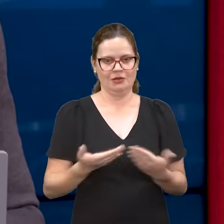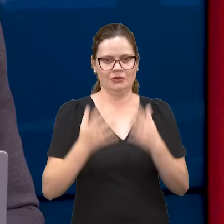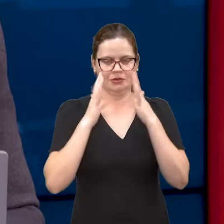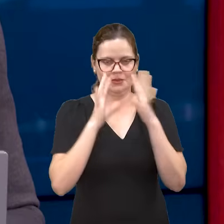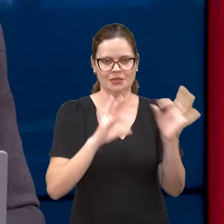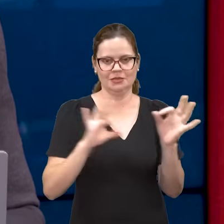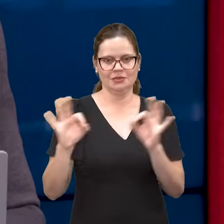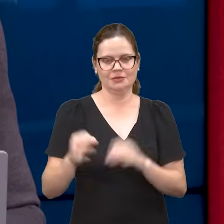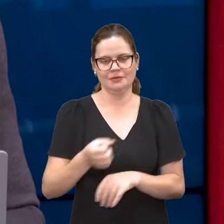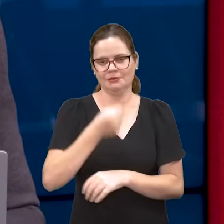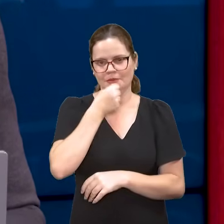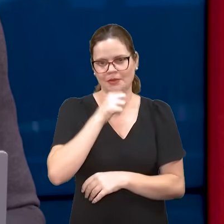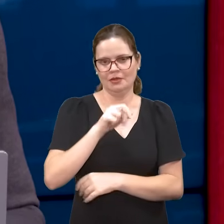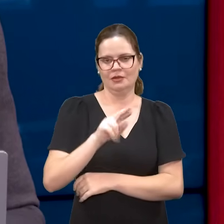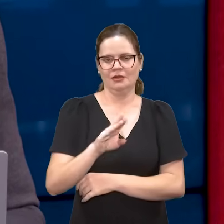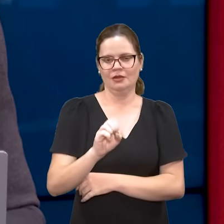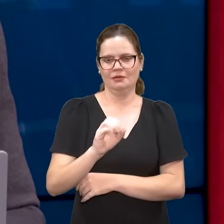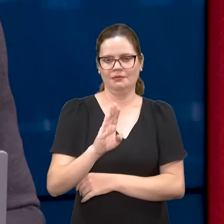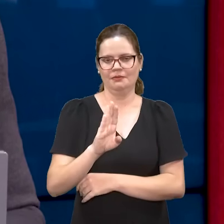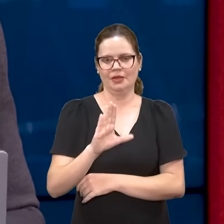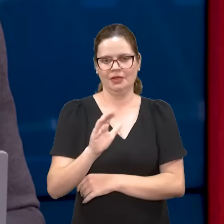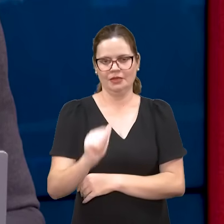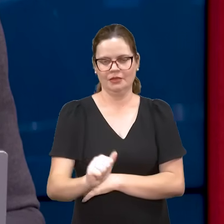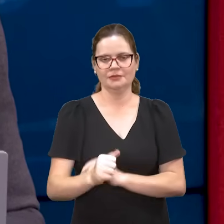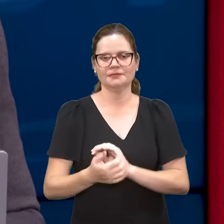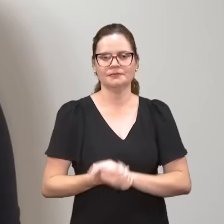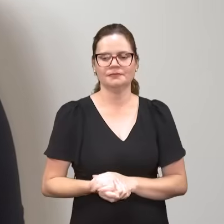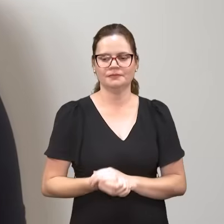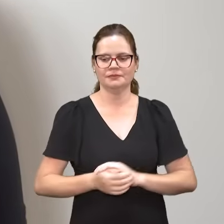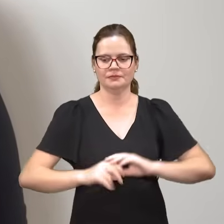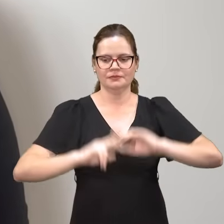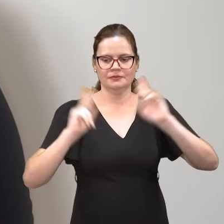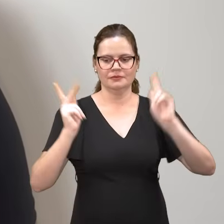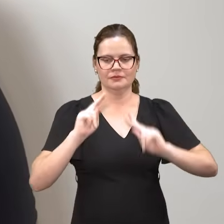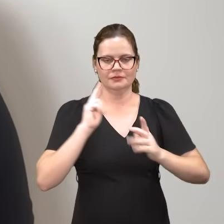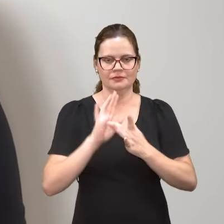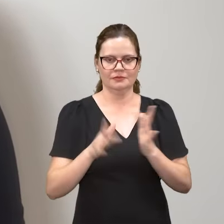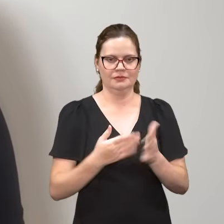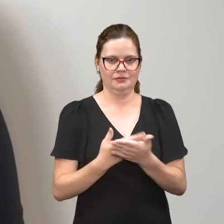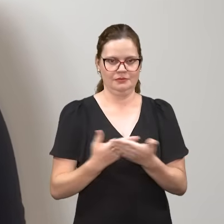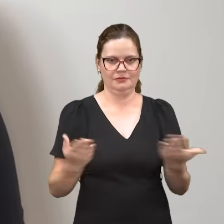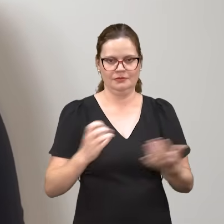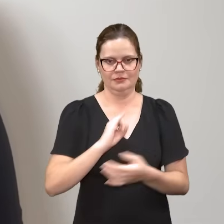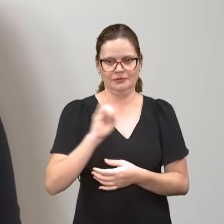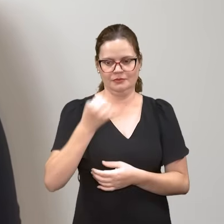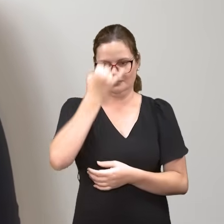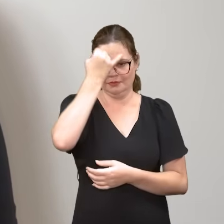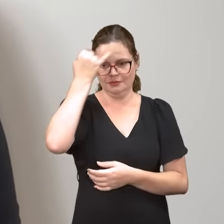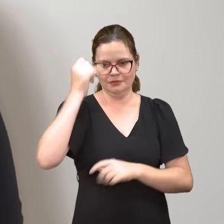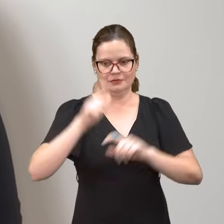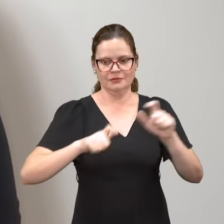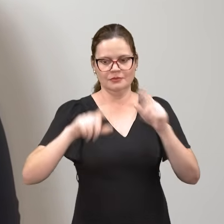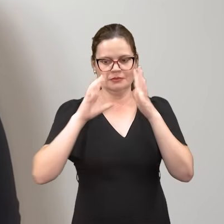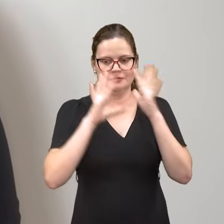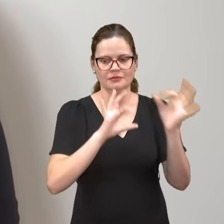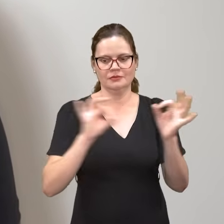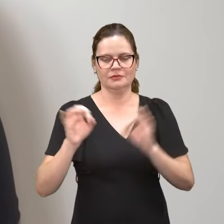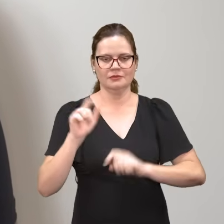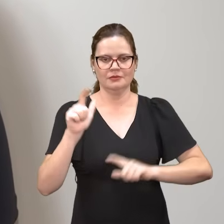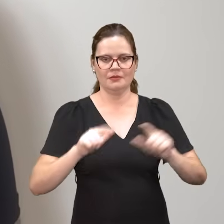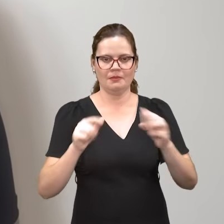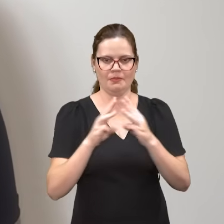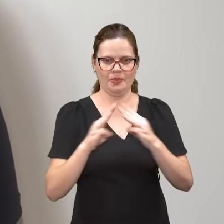da correspondente Rebeca Ribeiro. Rebeca. A paz do Senhor Jesus Jorge e todos que nos acompanham pela TV